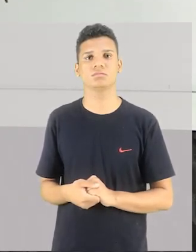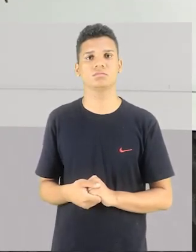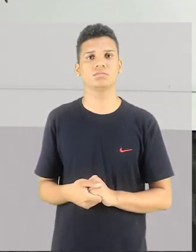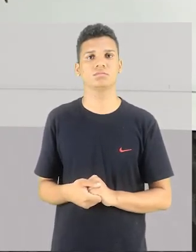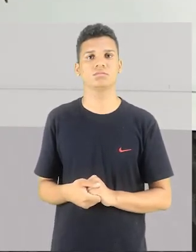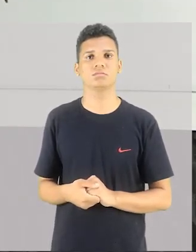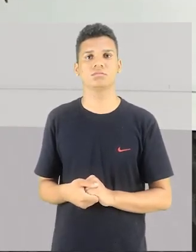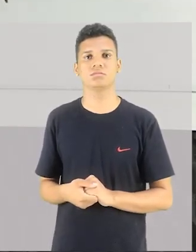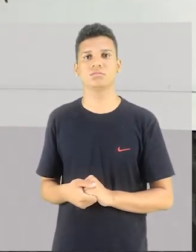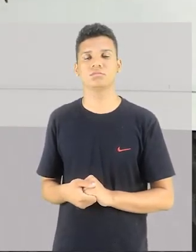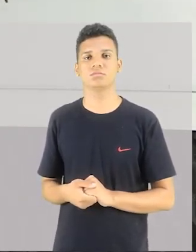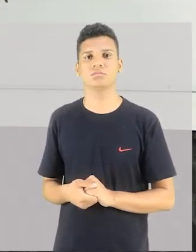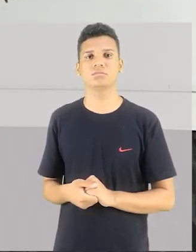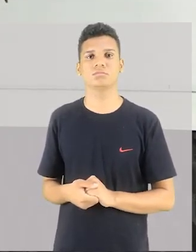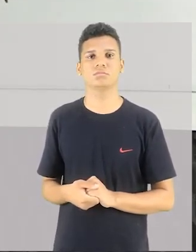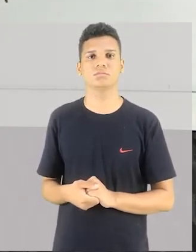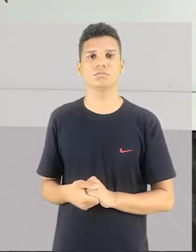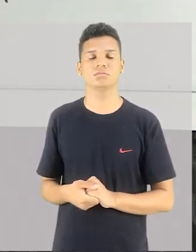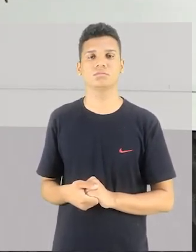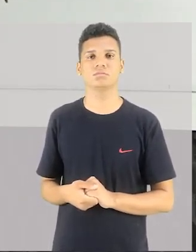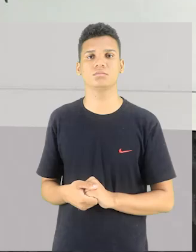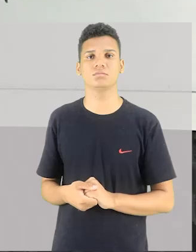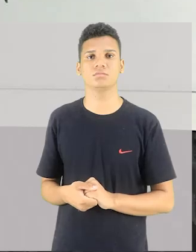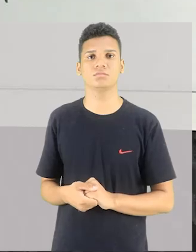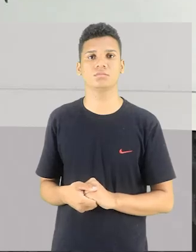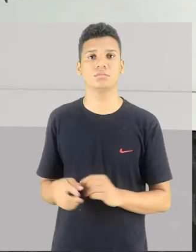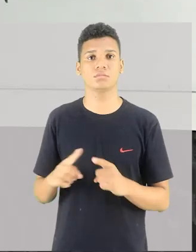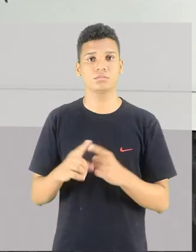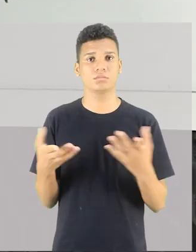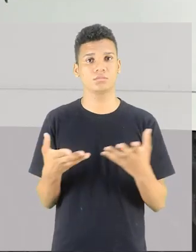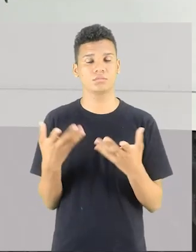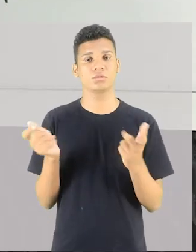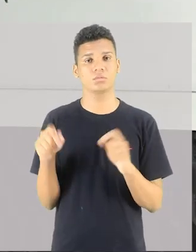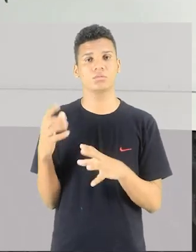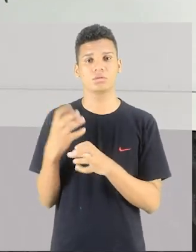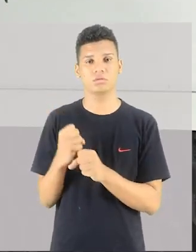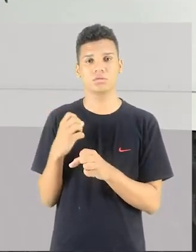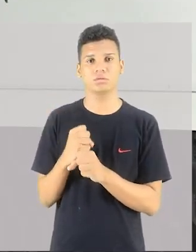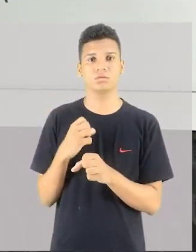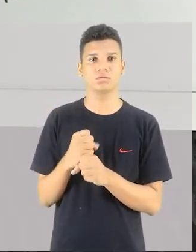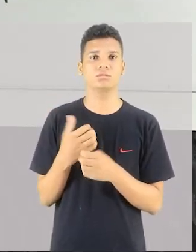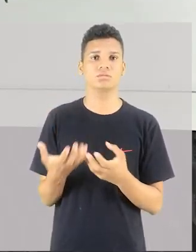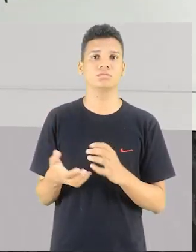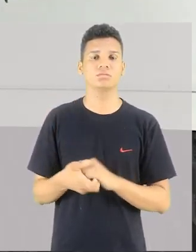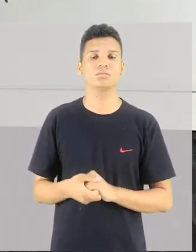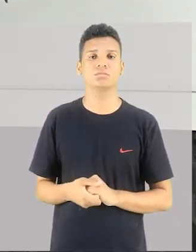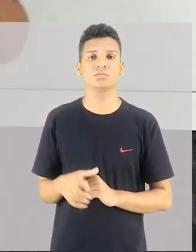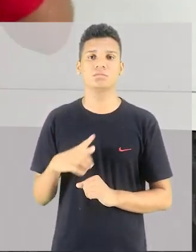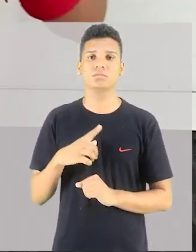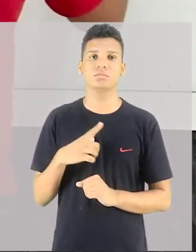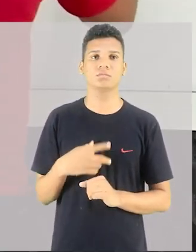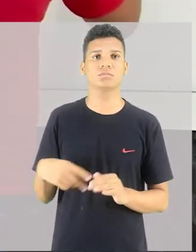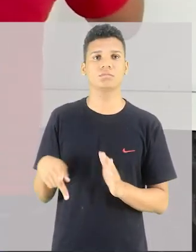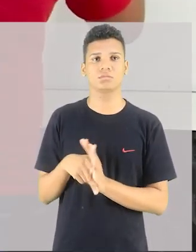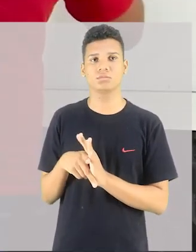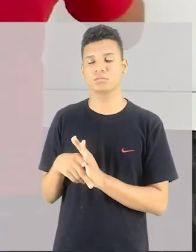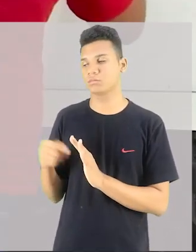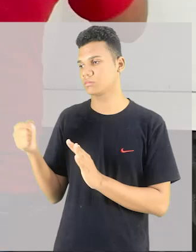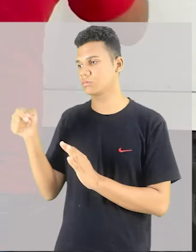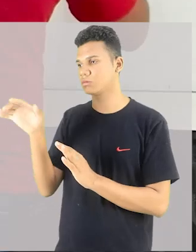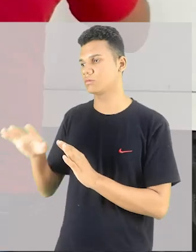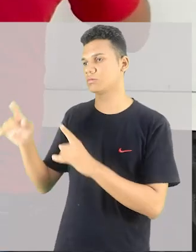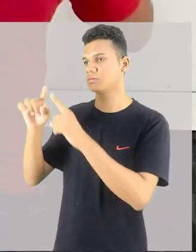que vai dar 10 então fica 10 √2 agora turma eu posso calcular a área do quadrado então área do